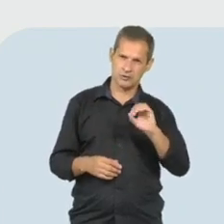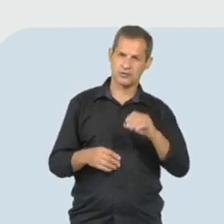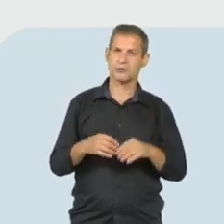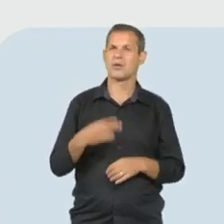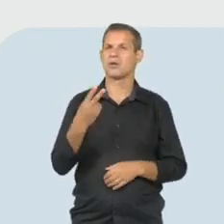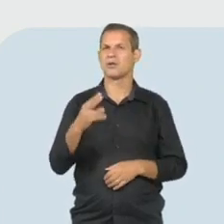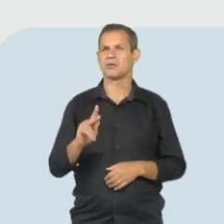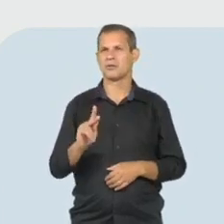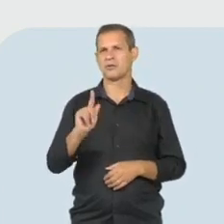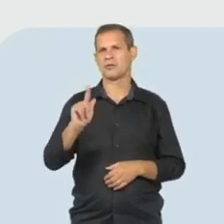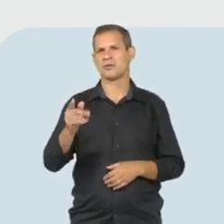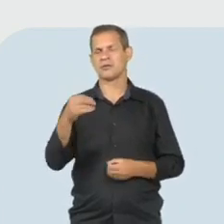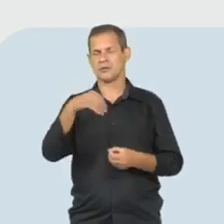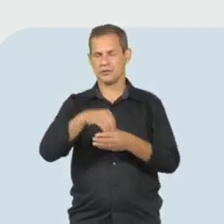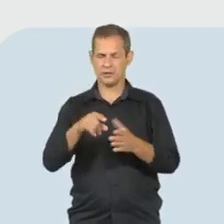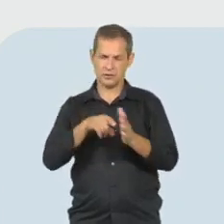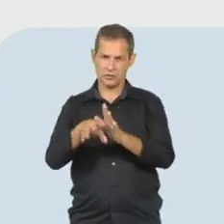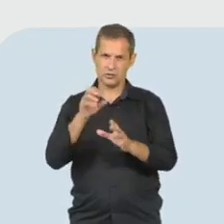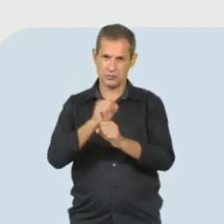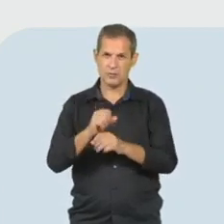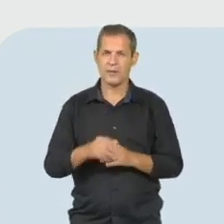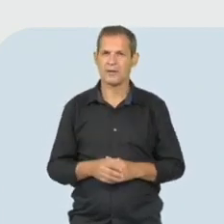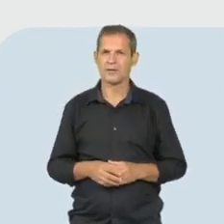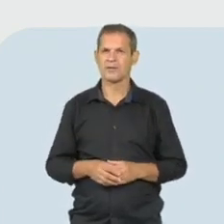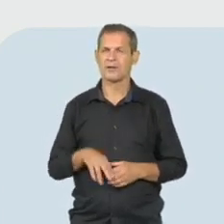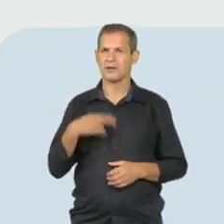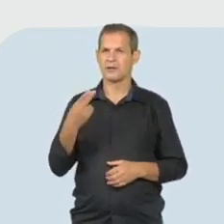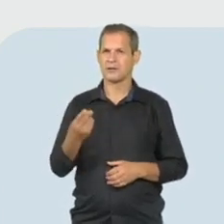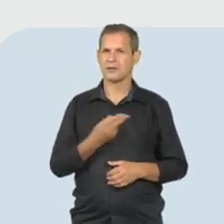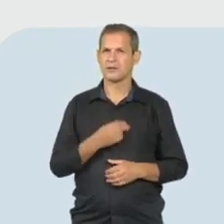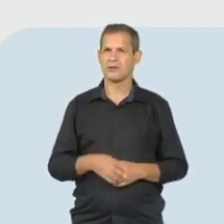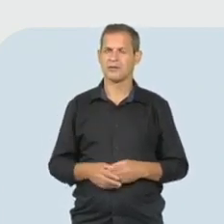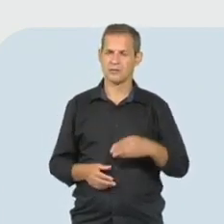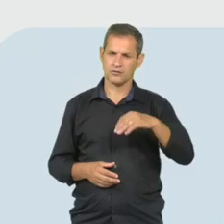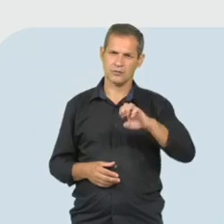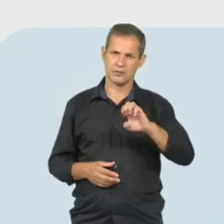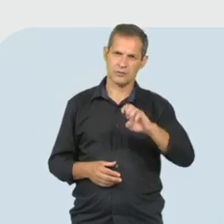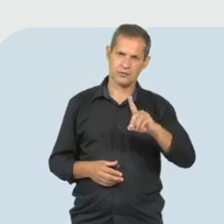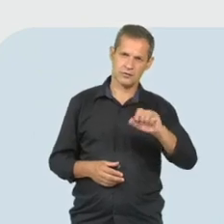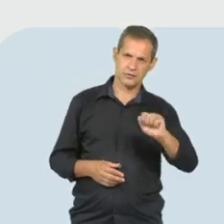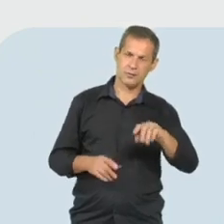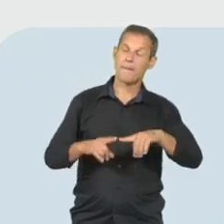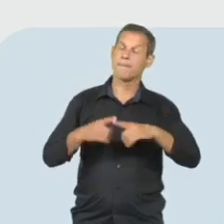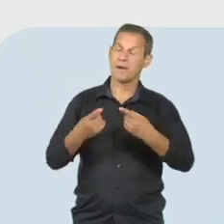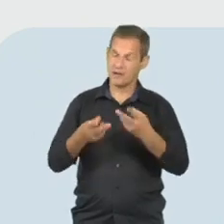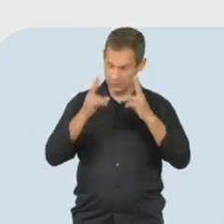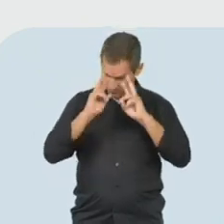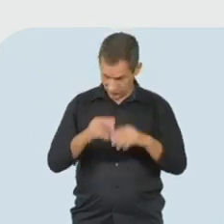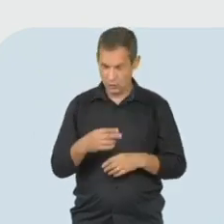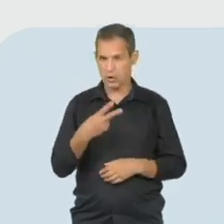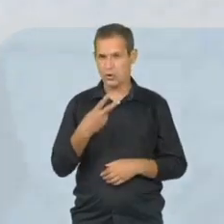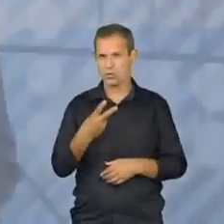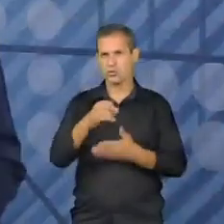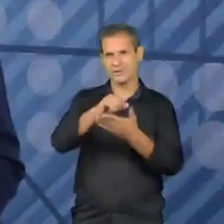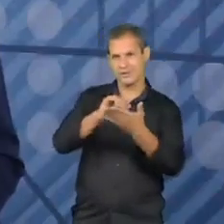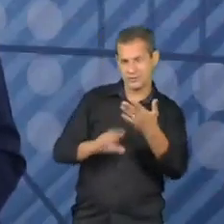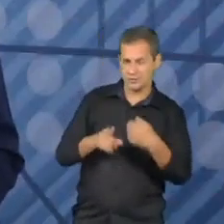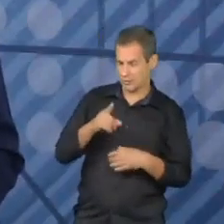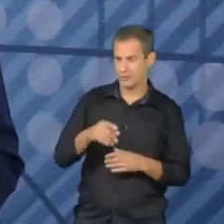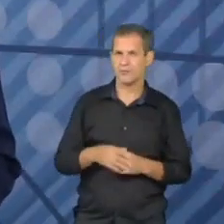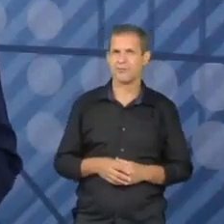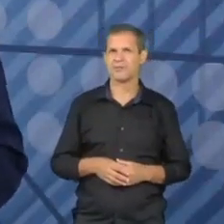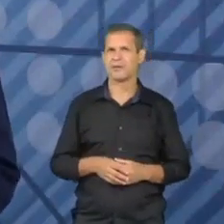2 quilos dentro de uma estimativa aqui da nossa média. Então, olha, 2 exercícios para